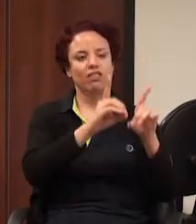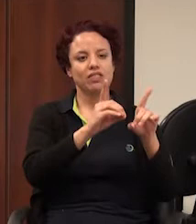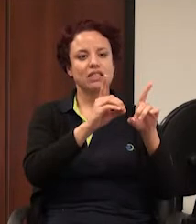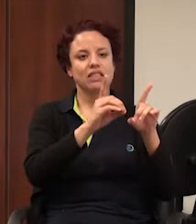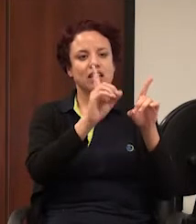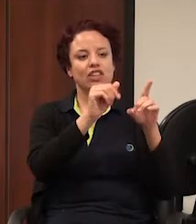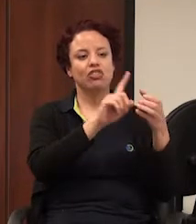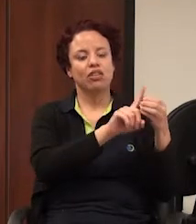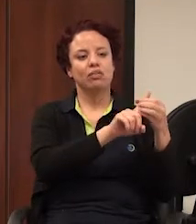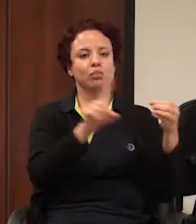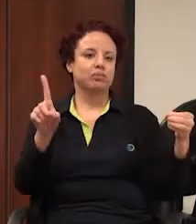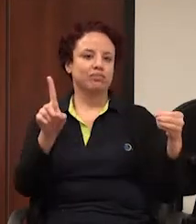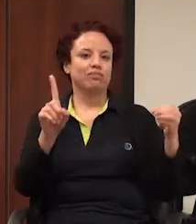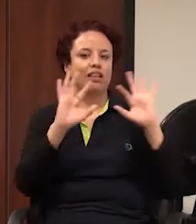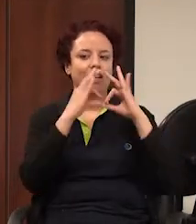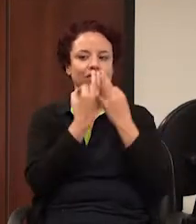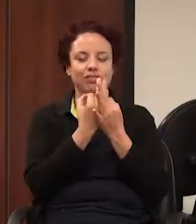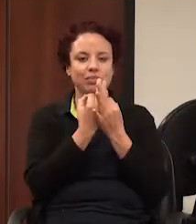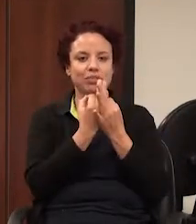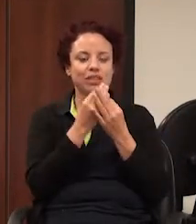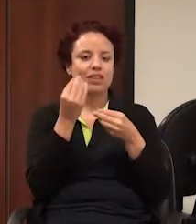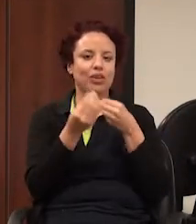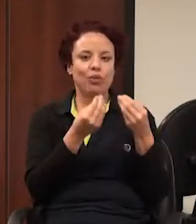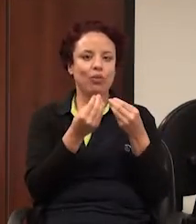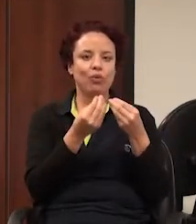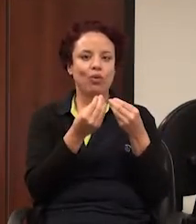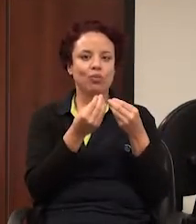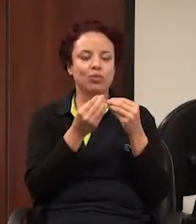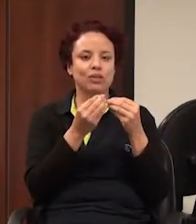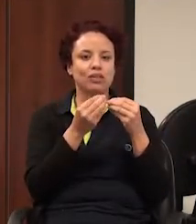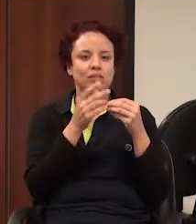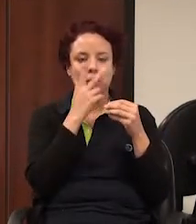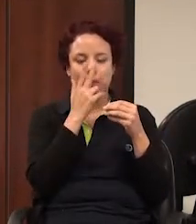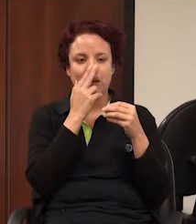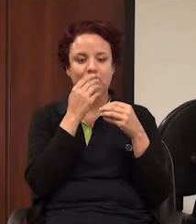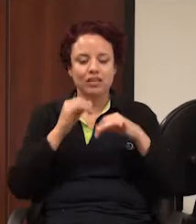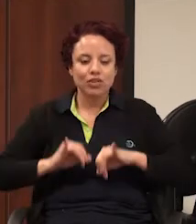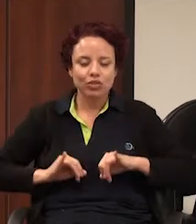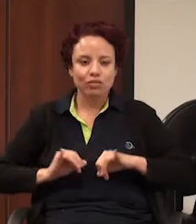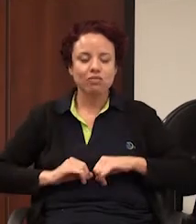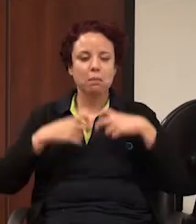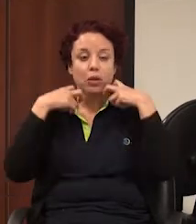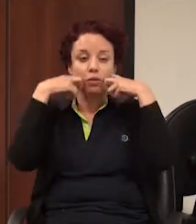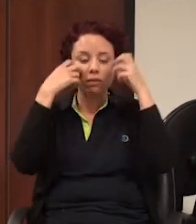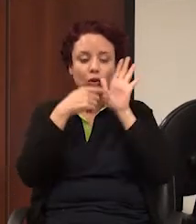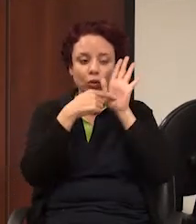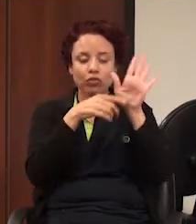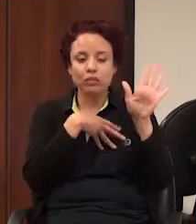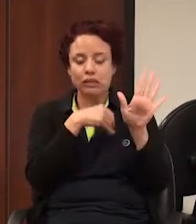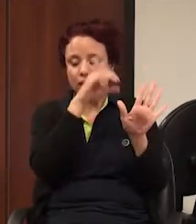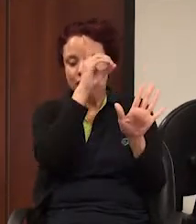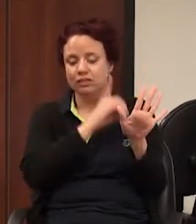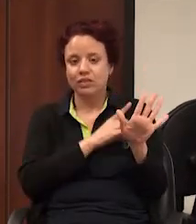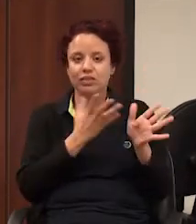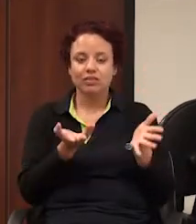mesmo. As famílias, de uma certa forma, permaneciam seus lutos, tinham até vergonha de expor seus filhos e muitos